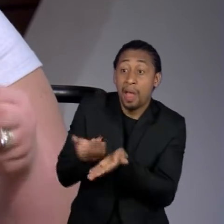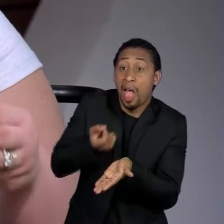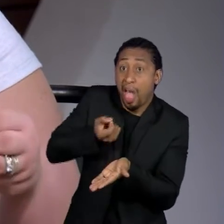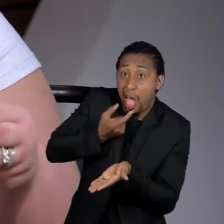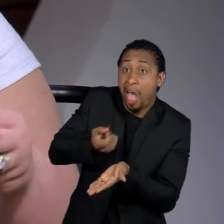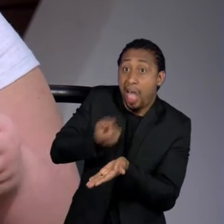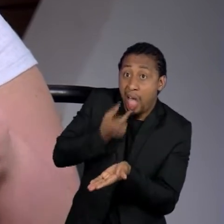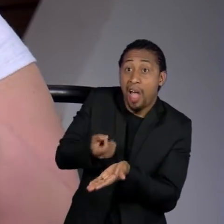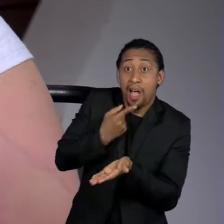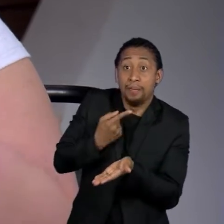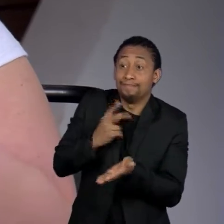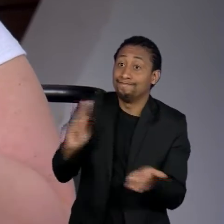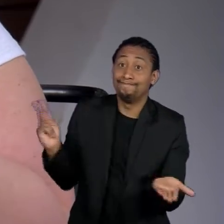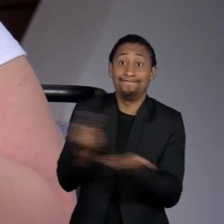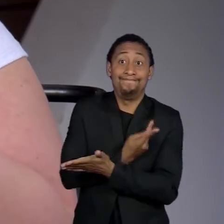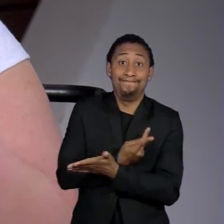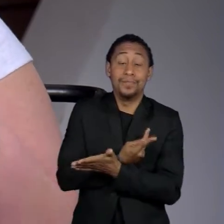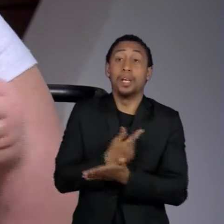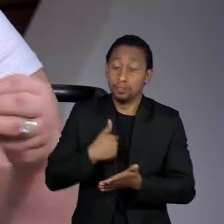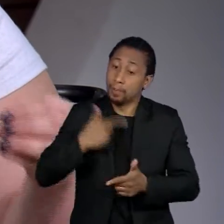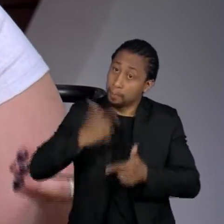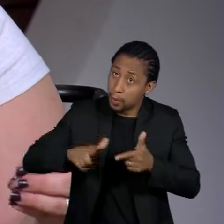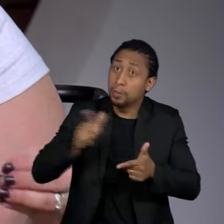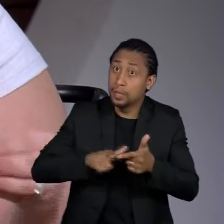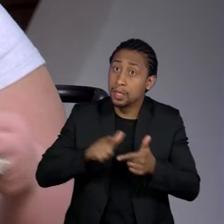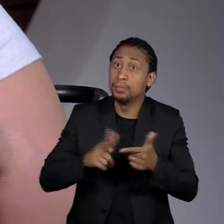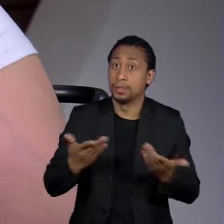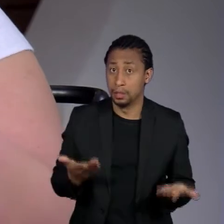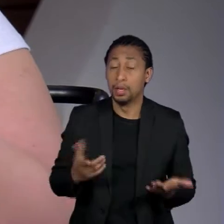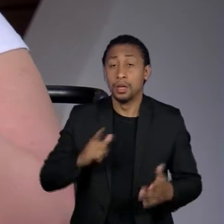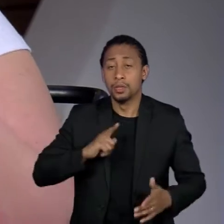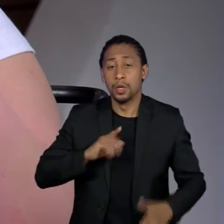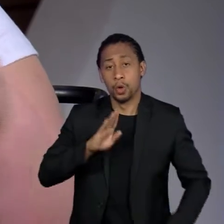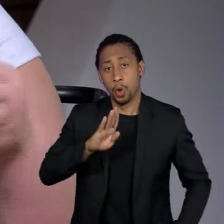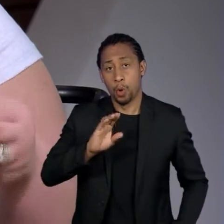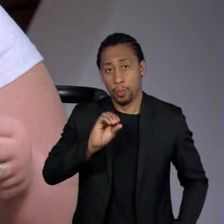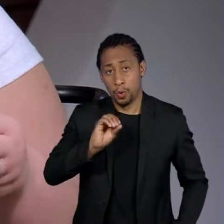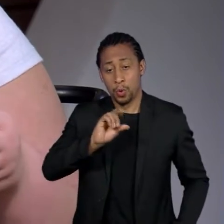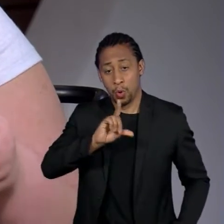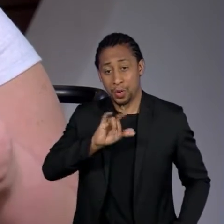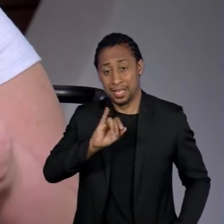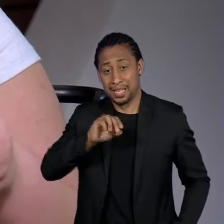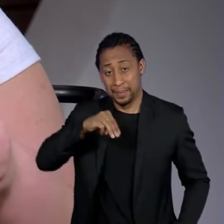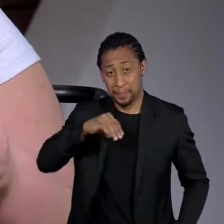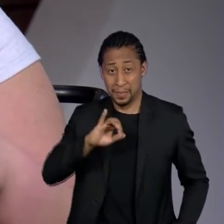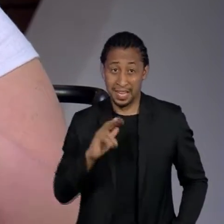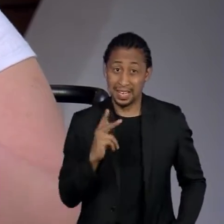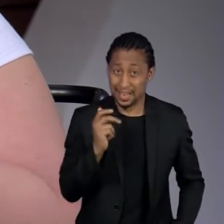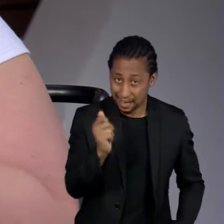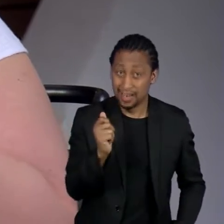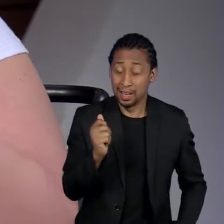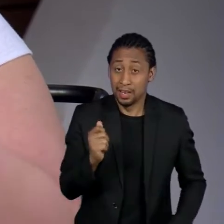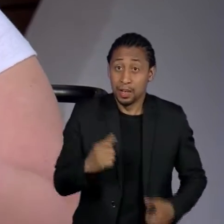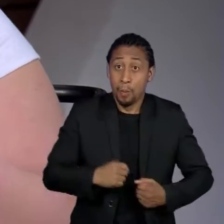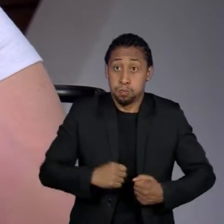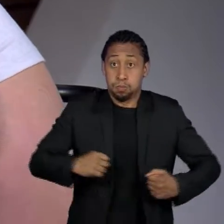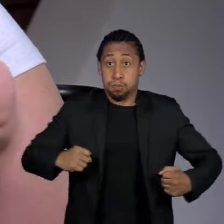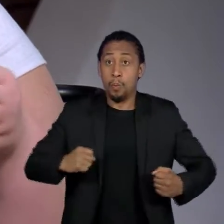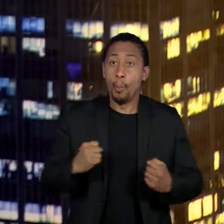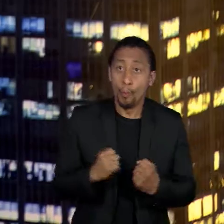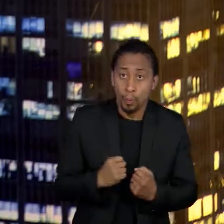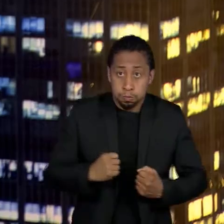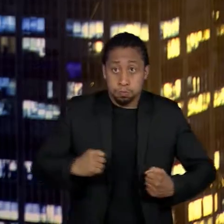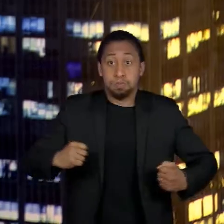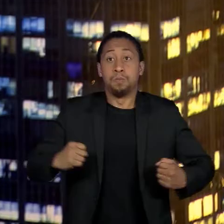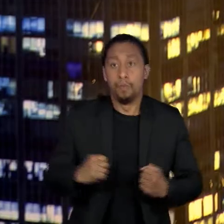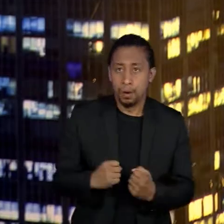por 33 anos. Então eu tenho bulimia nervosa e tenho transtorno de processamento sensorial. E hoje com a medicação...